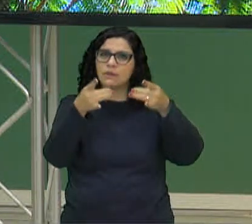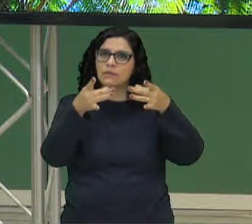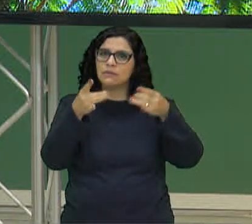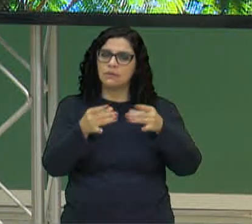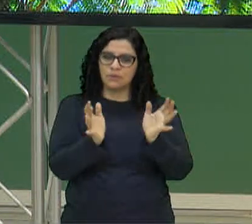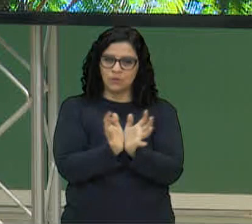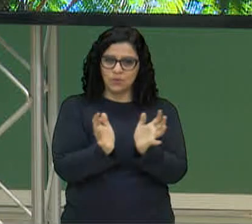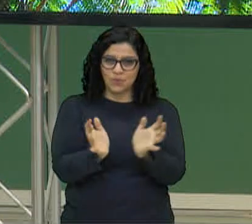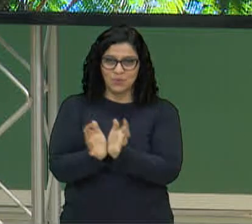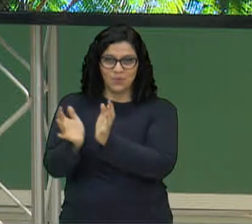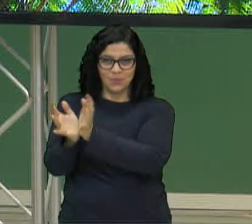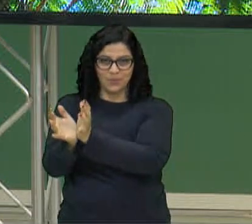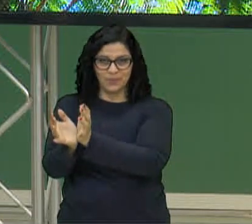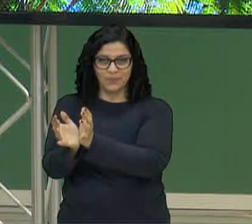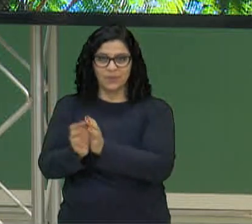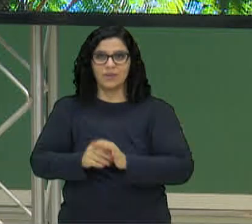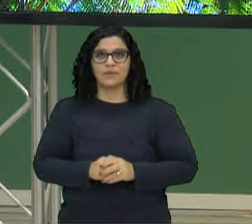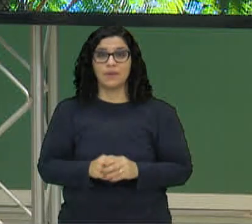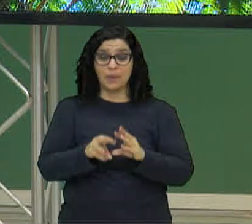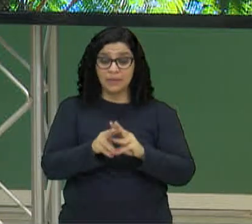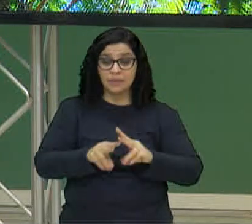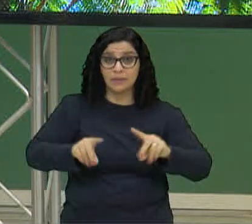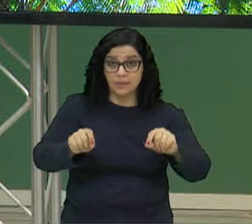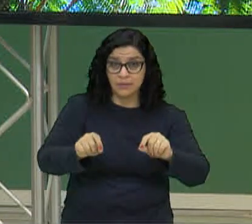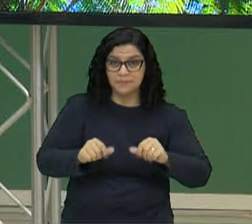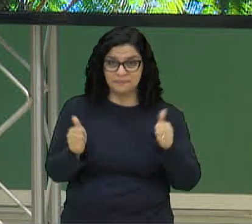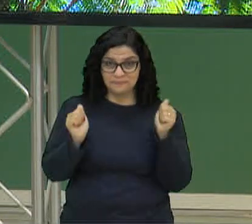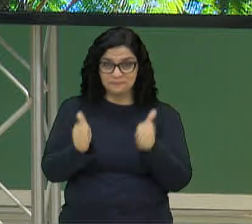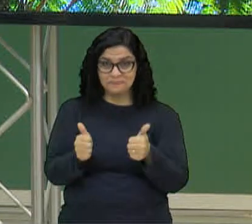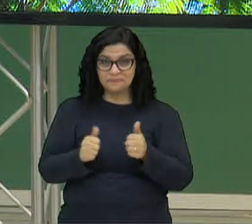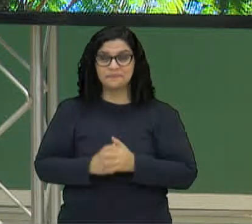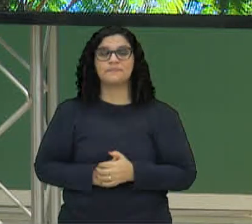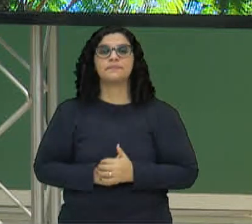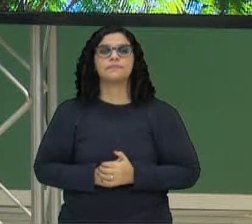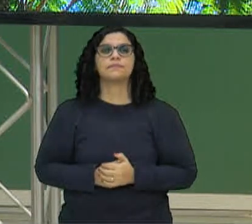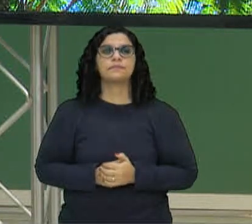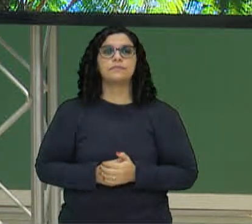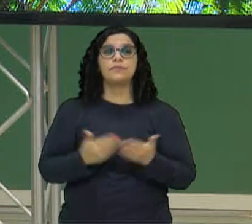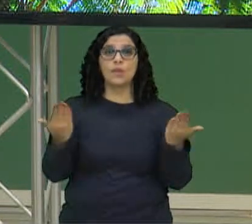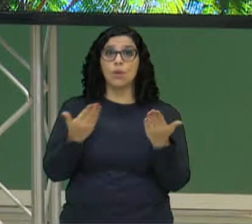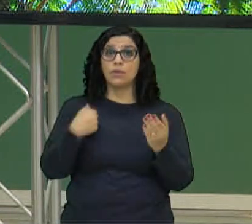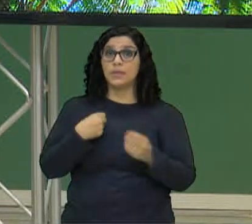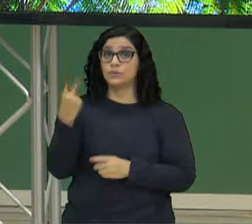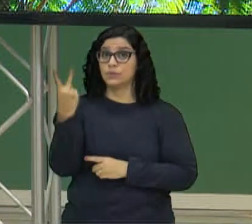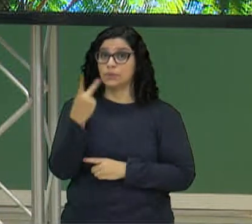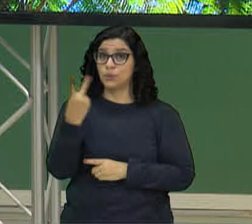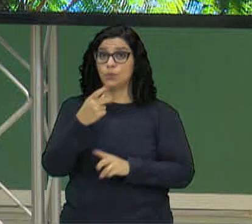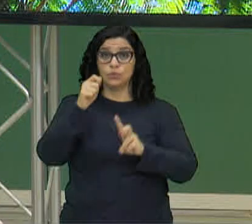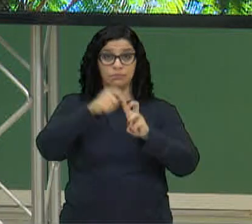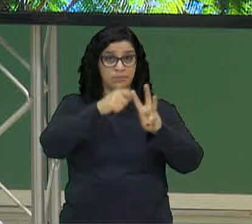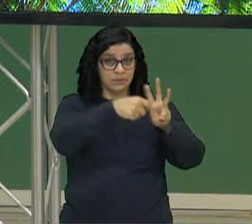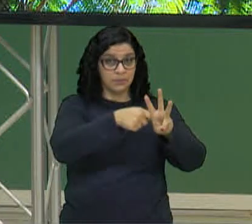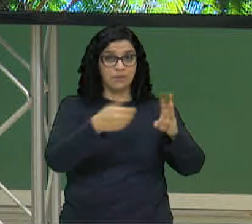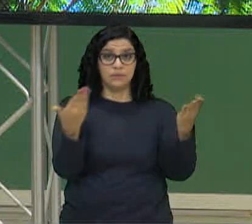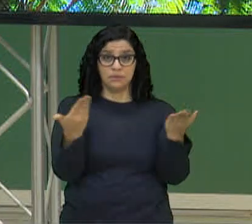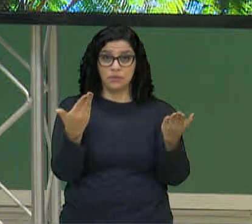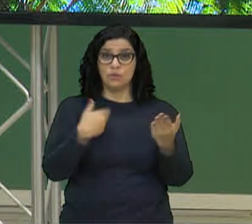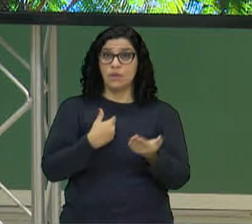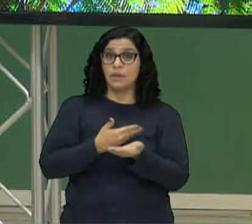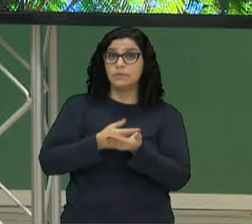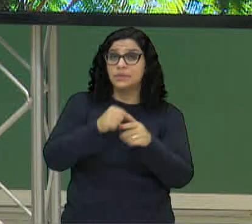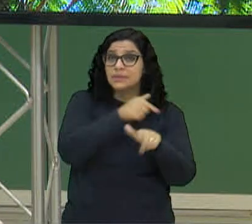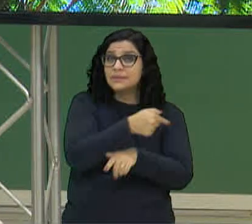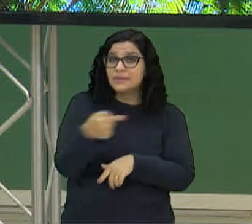cada grupo vegetal dos vegetais terrestres, tá bom? Ainda fazendo parte do nosso conteúdo de segundo trimestre, dessa